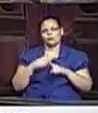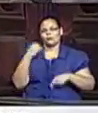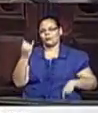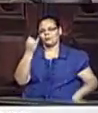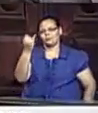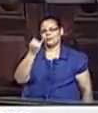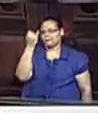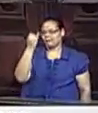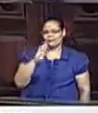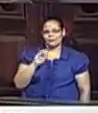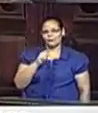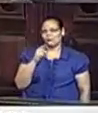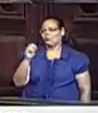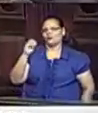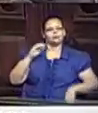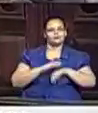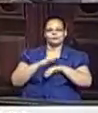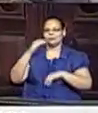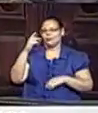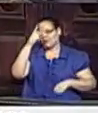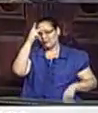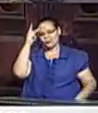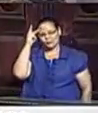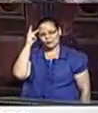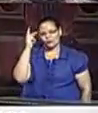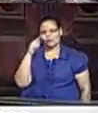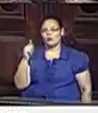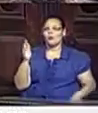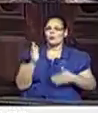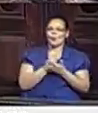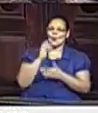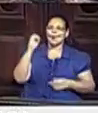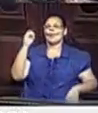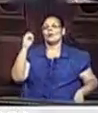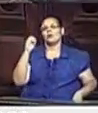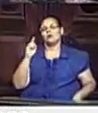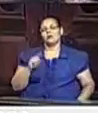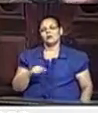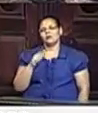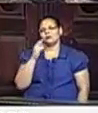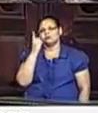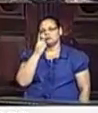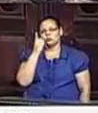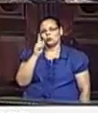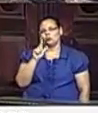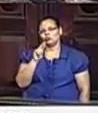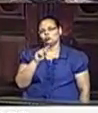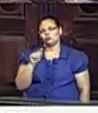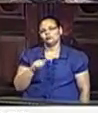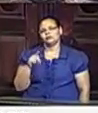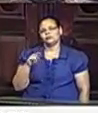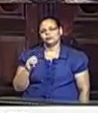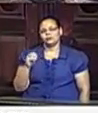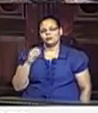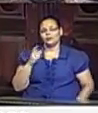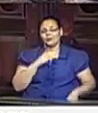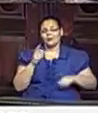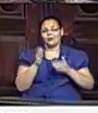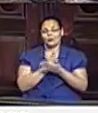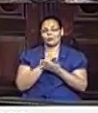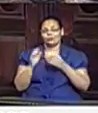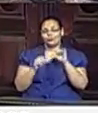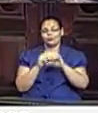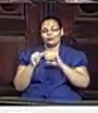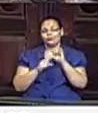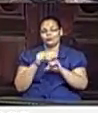milhões de pessoas, e o Parlamento estava omisso. O deputado Luiz Paulo tem ido em todas as reuniões, algumas a gente sai comentando, poxa, que